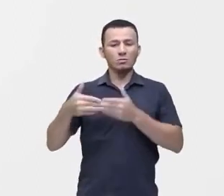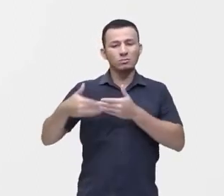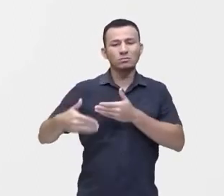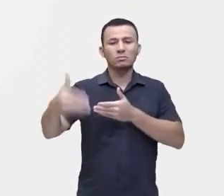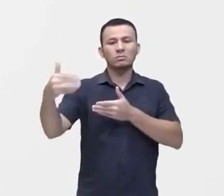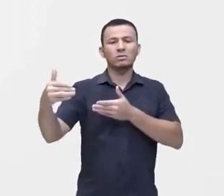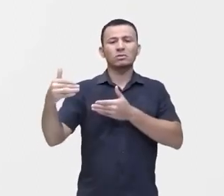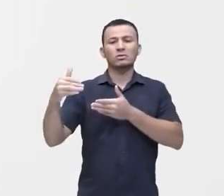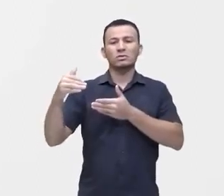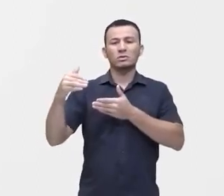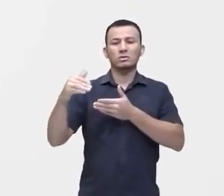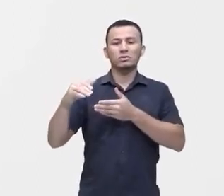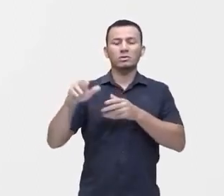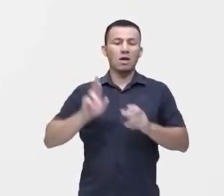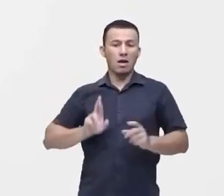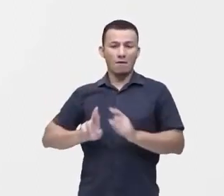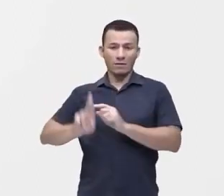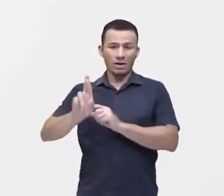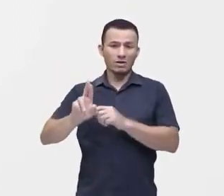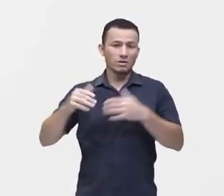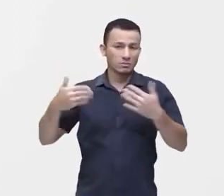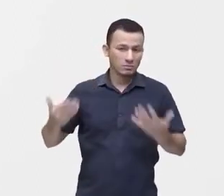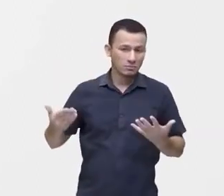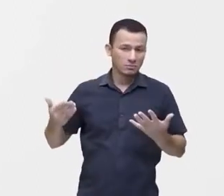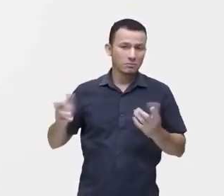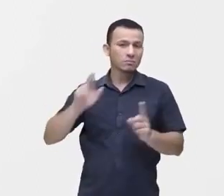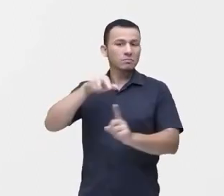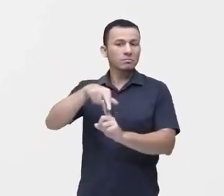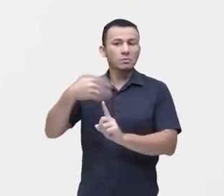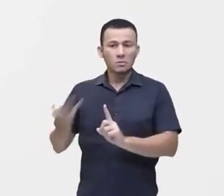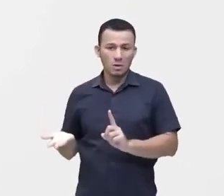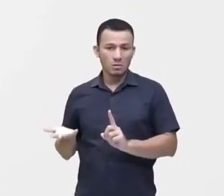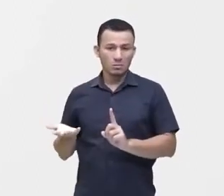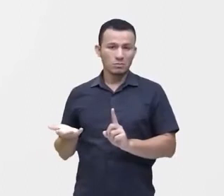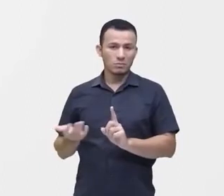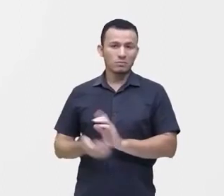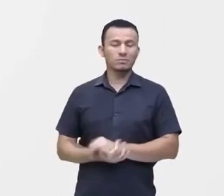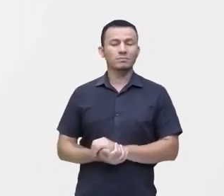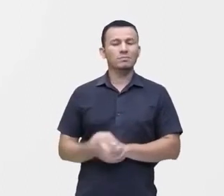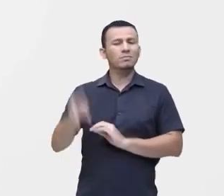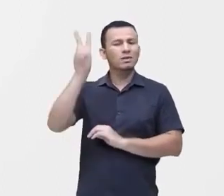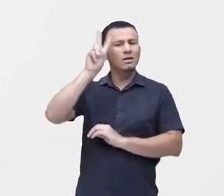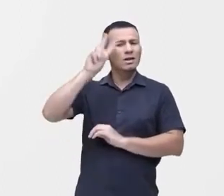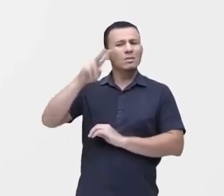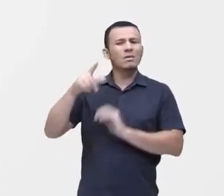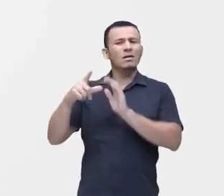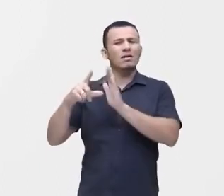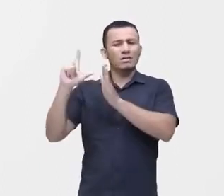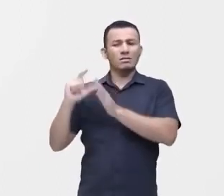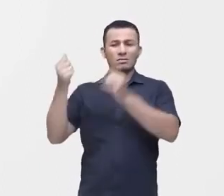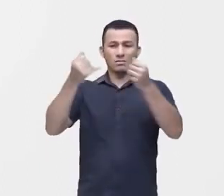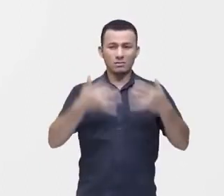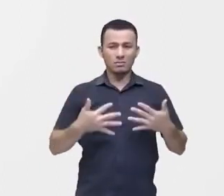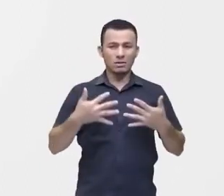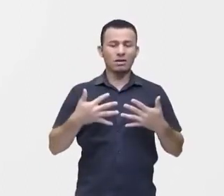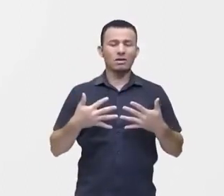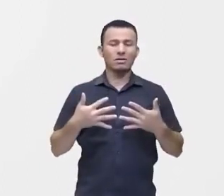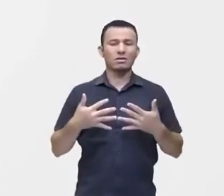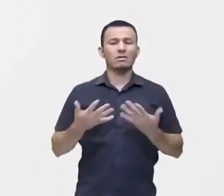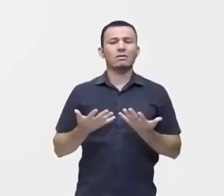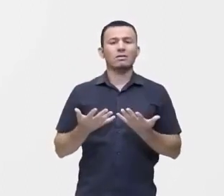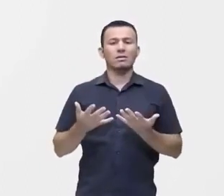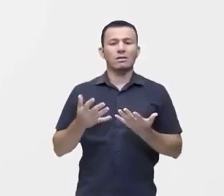diferentes pontos de referência. Lembra-se o que eu falei lá na sala de aula? Que a partir do momento,